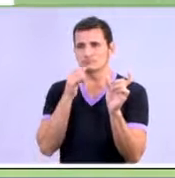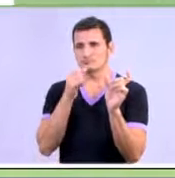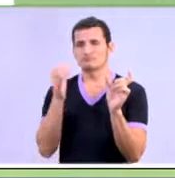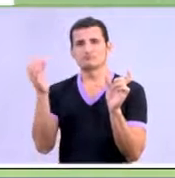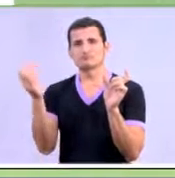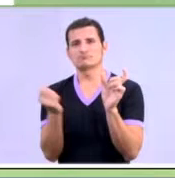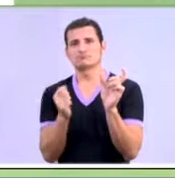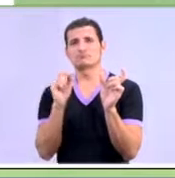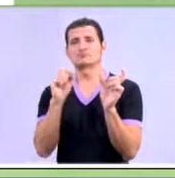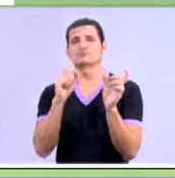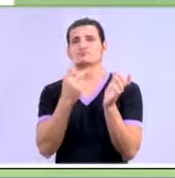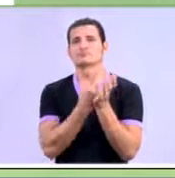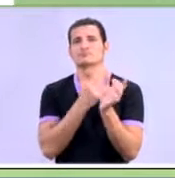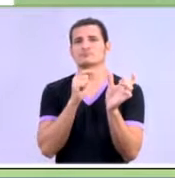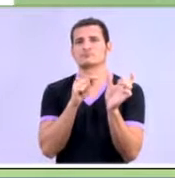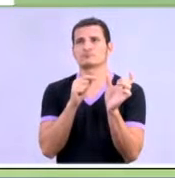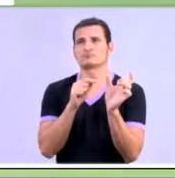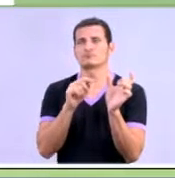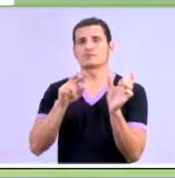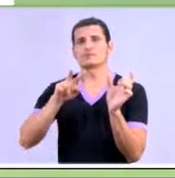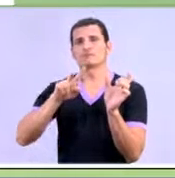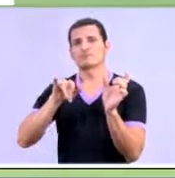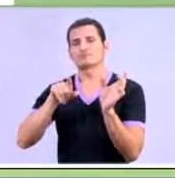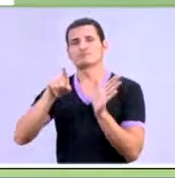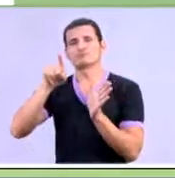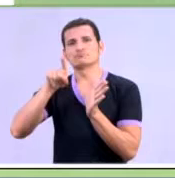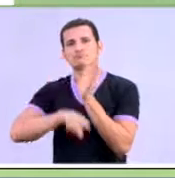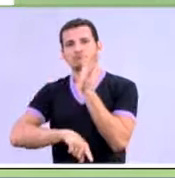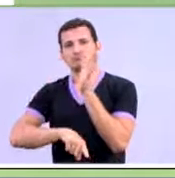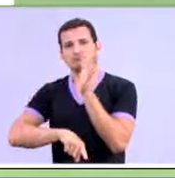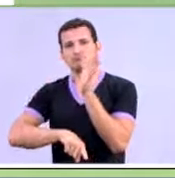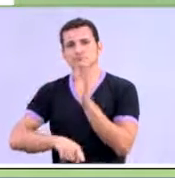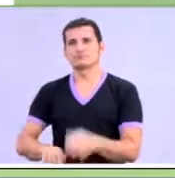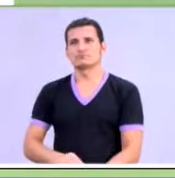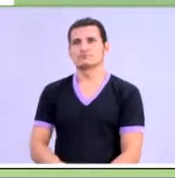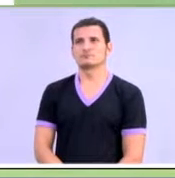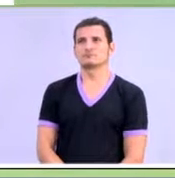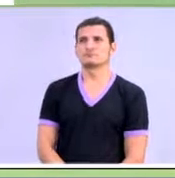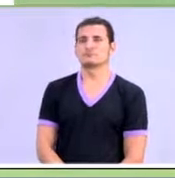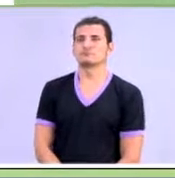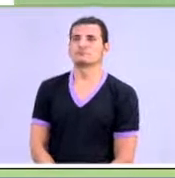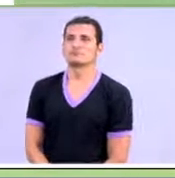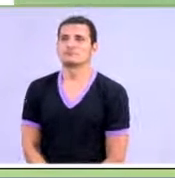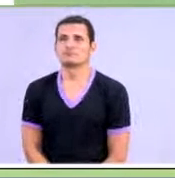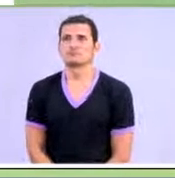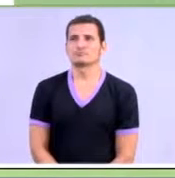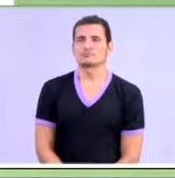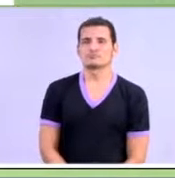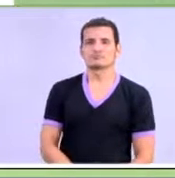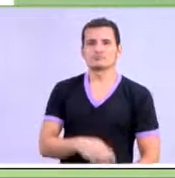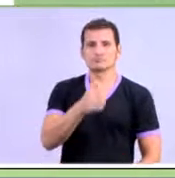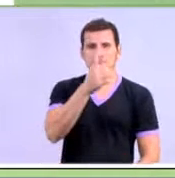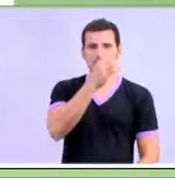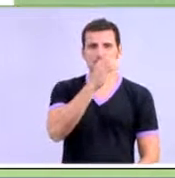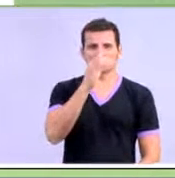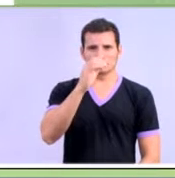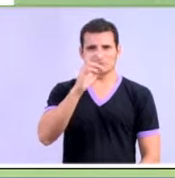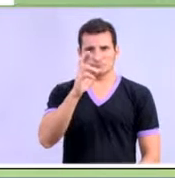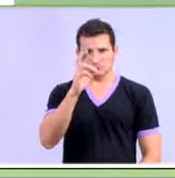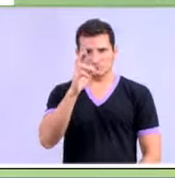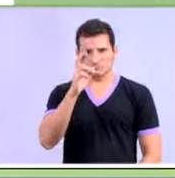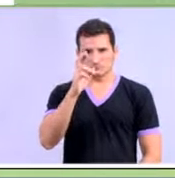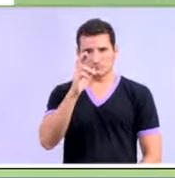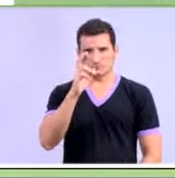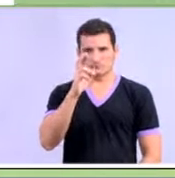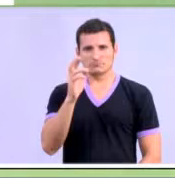meu saldo? O saldo vai diminuir o valor do saque, né? Se eu tenho R$100 de saldo e eu